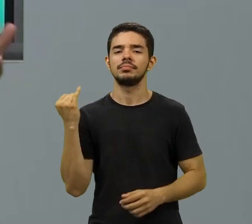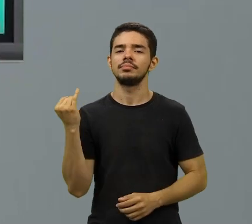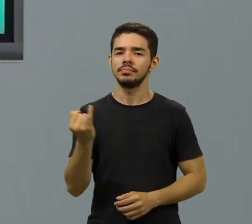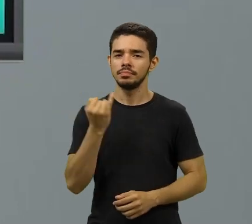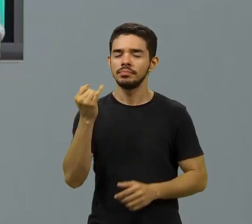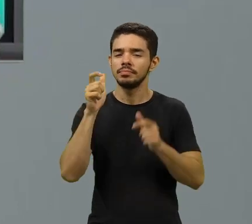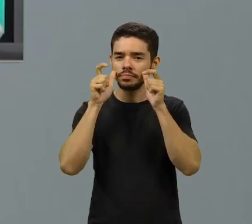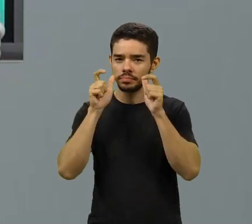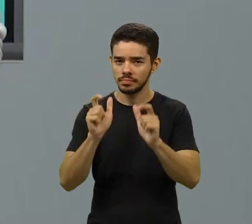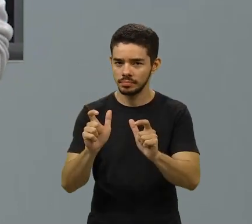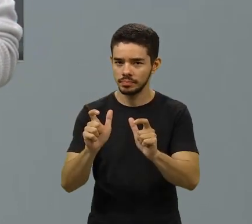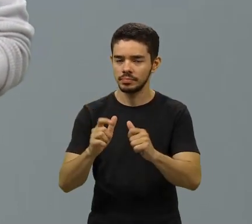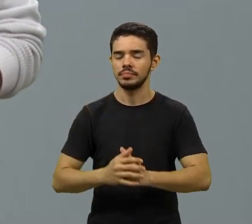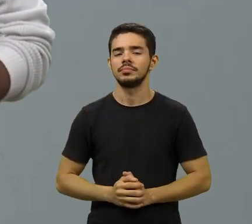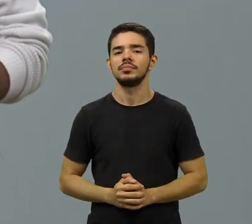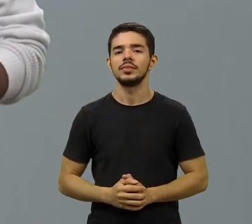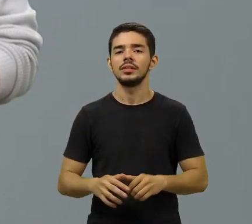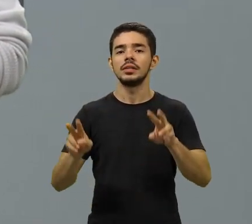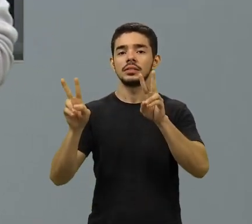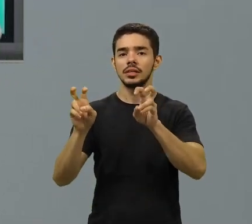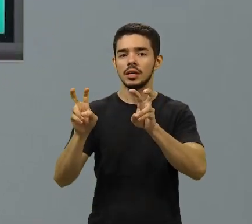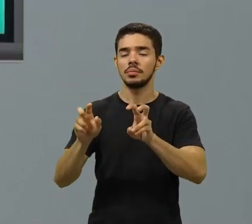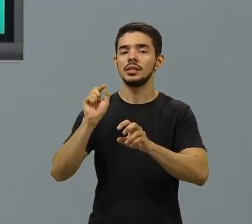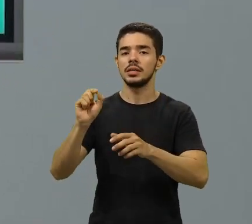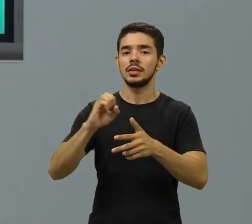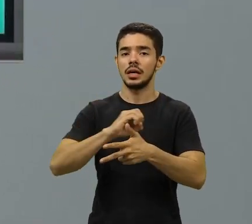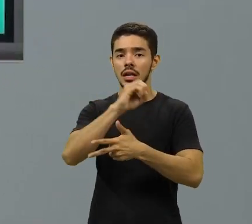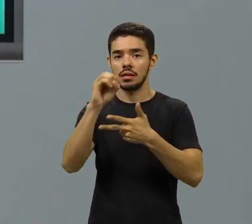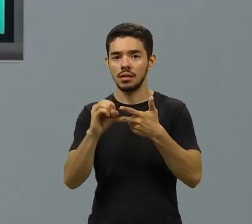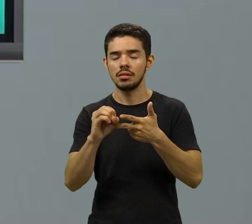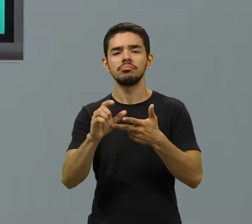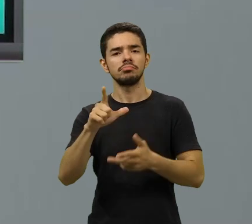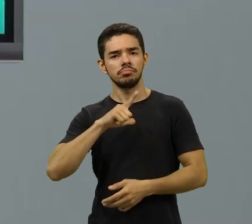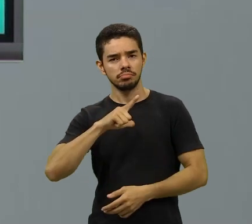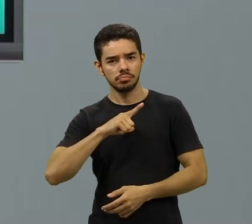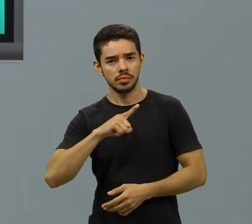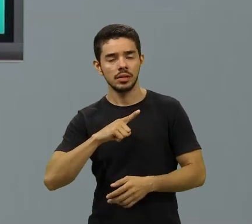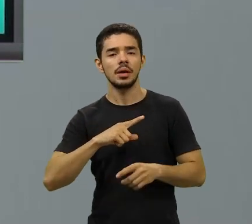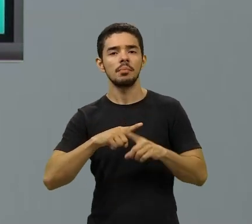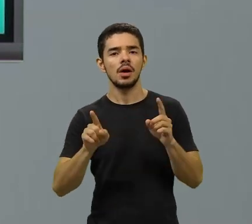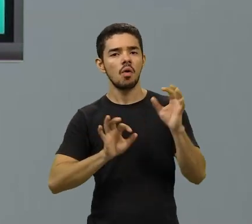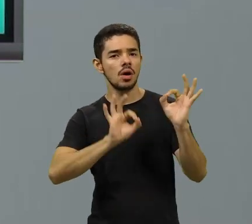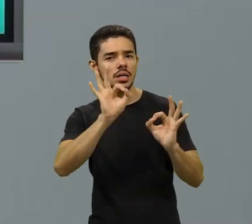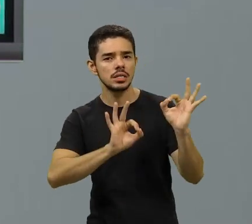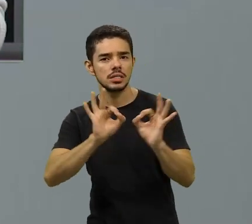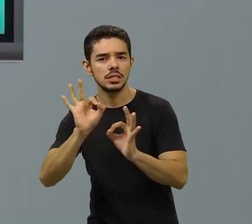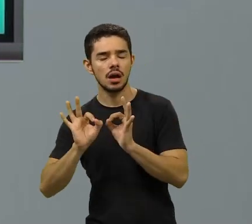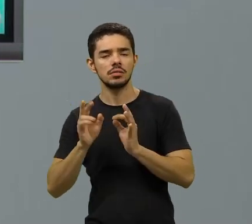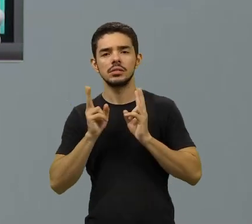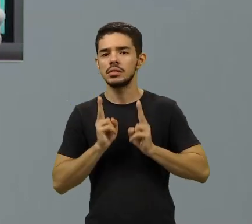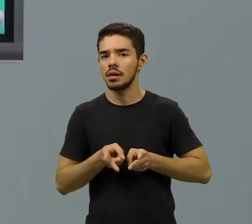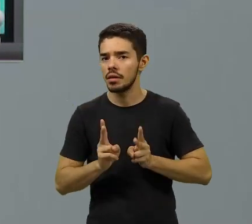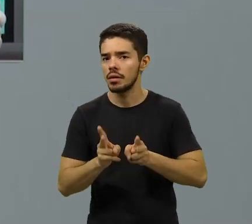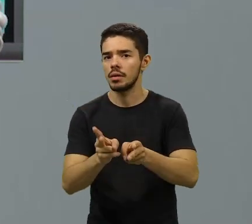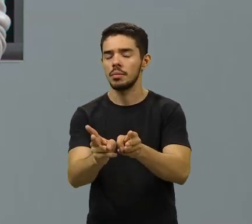bastante interessante. É uma temática a qual o Enem apresenta, aborda de uma forma sistemática,